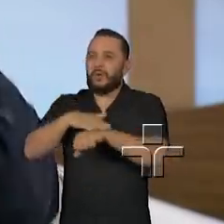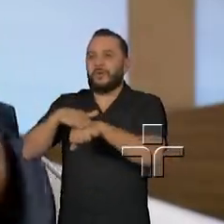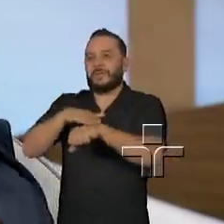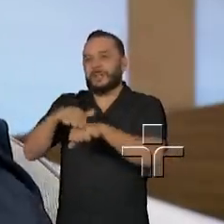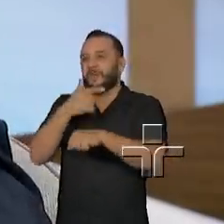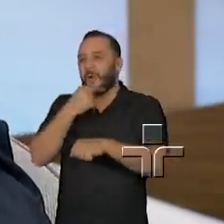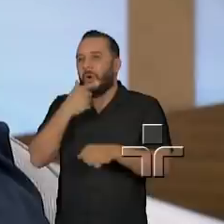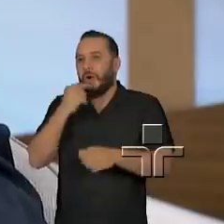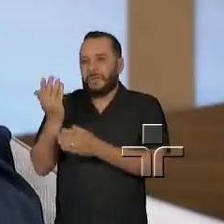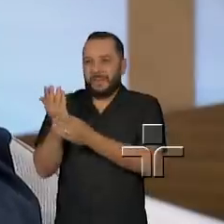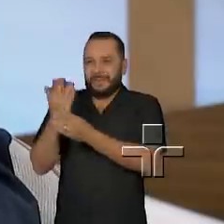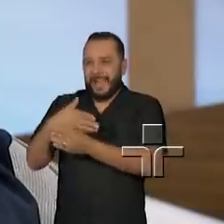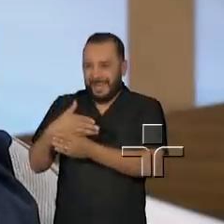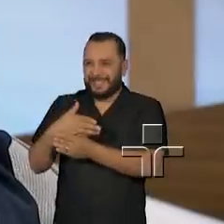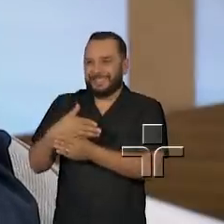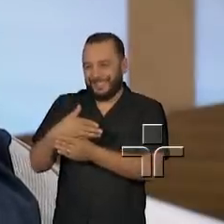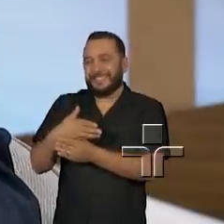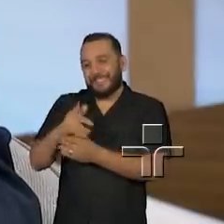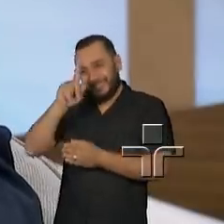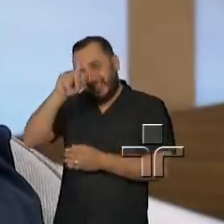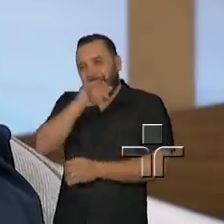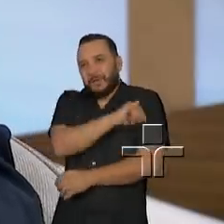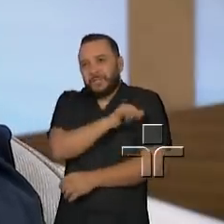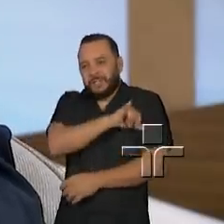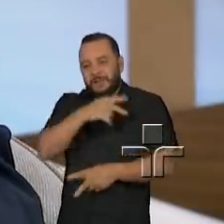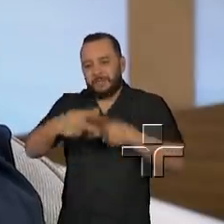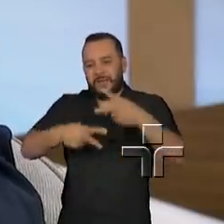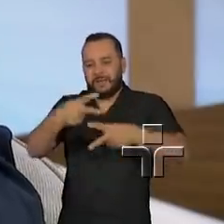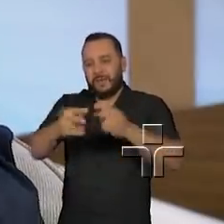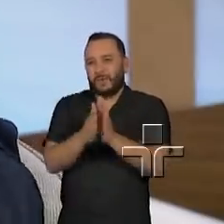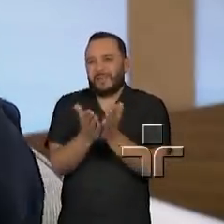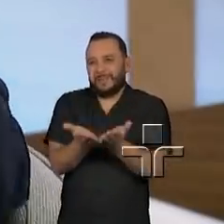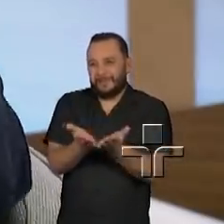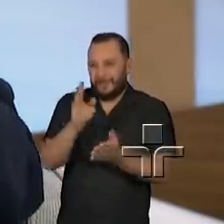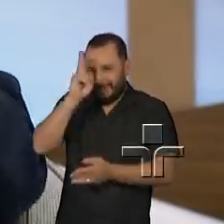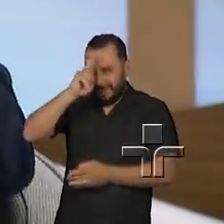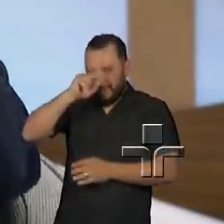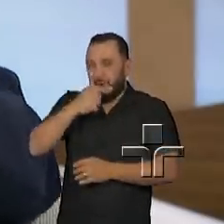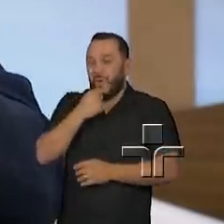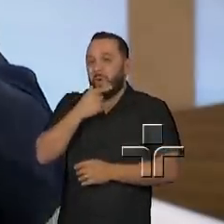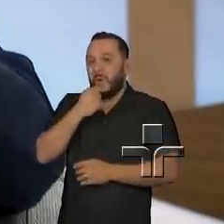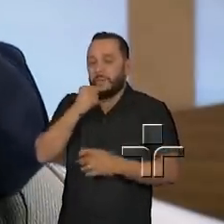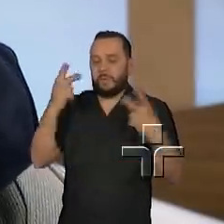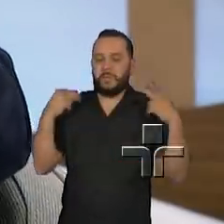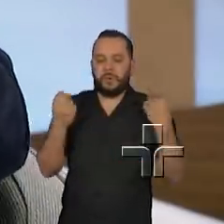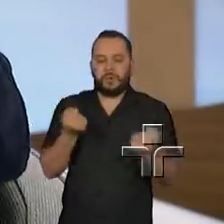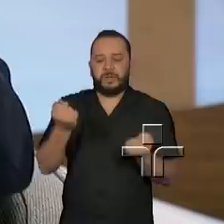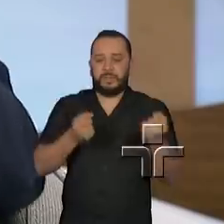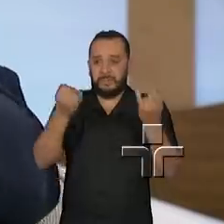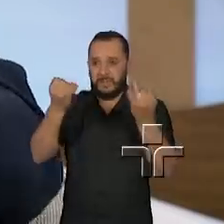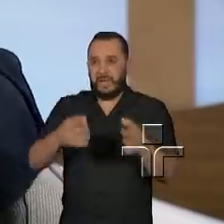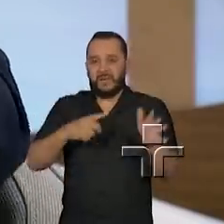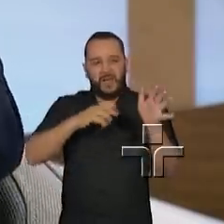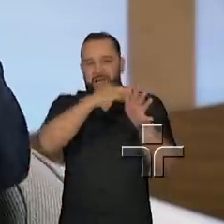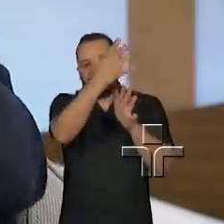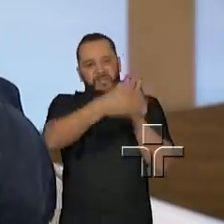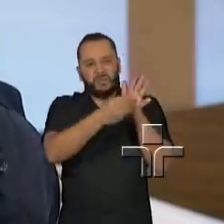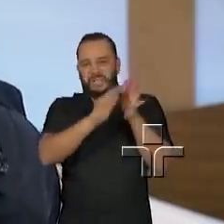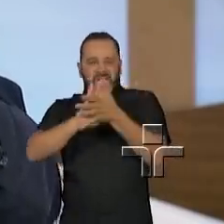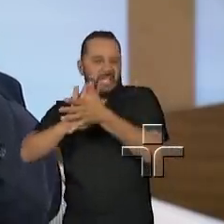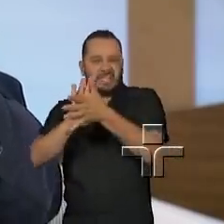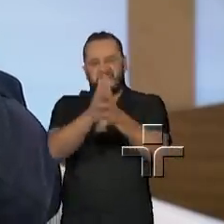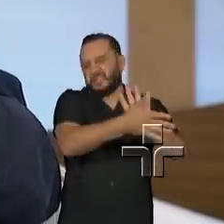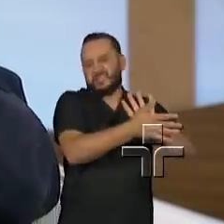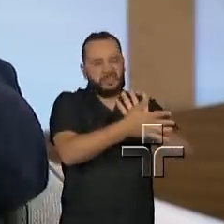hora que eu tive no dia da Bienal no Rio de Janeiro, o motorista defendia que a Amazônia fosse desmatada para se